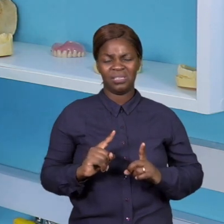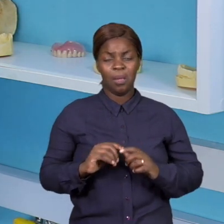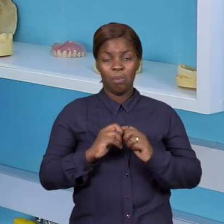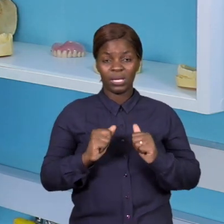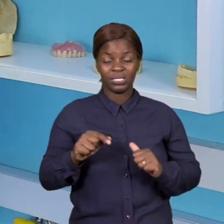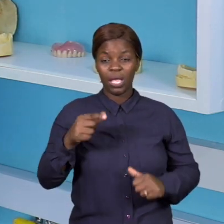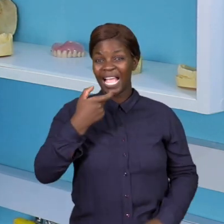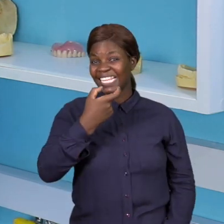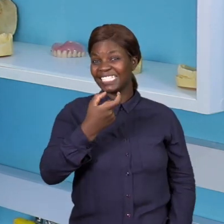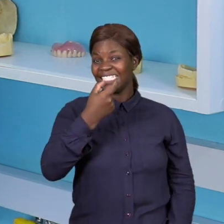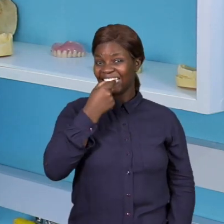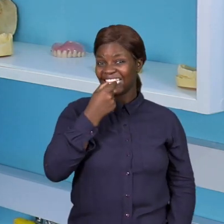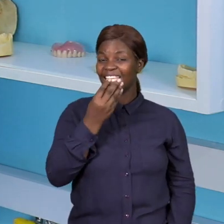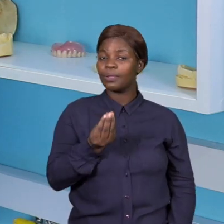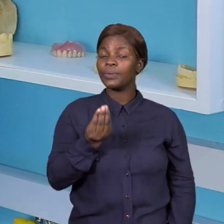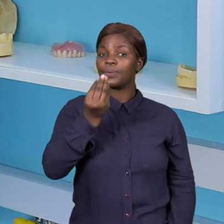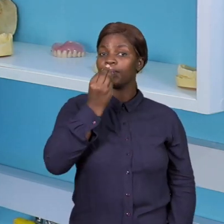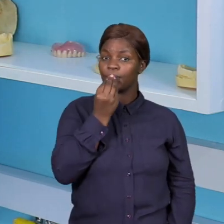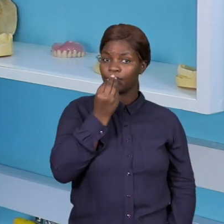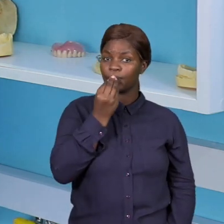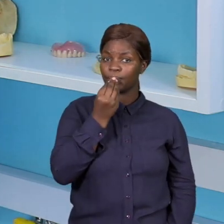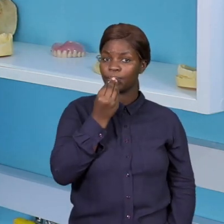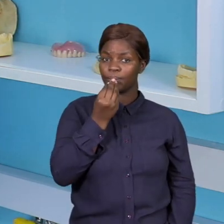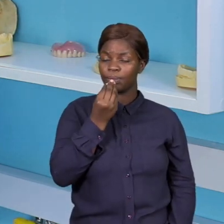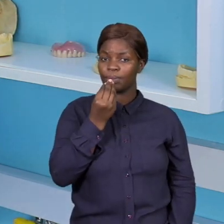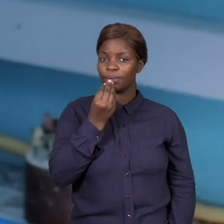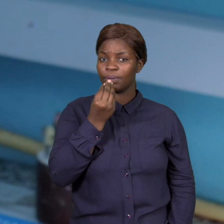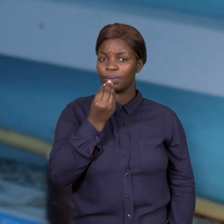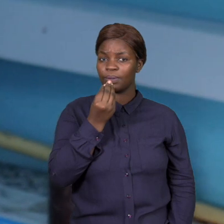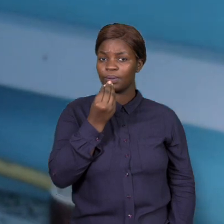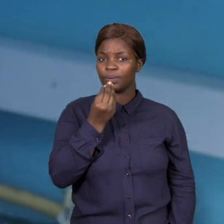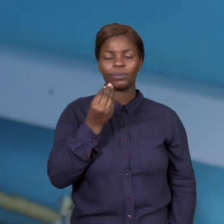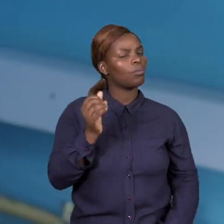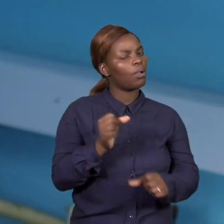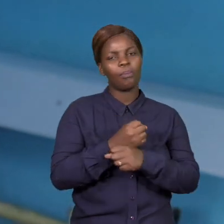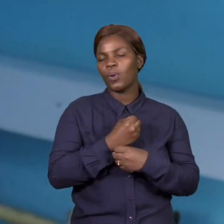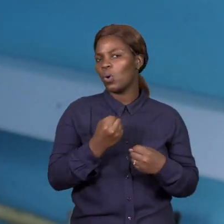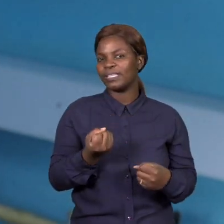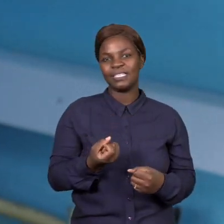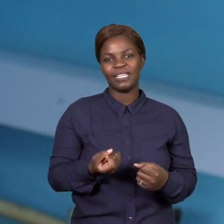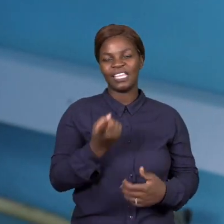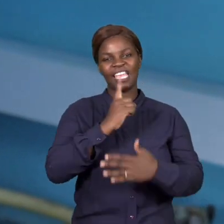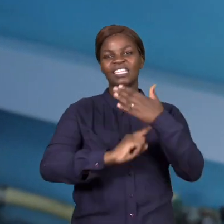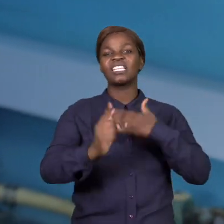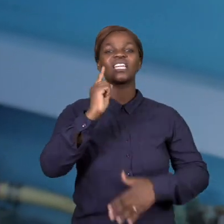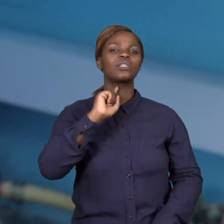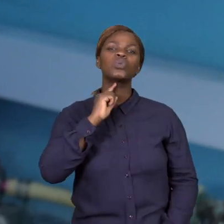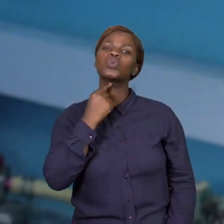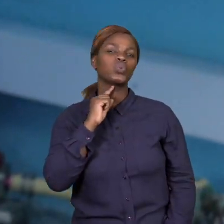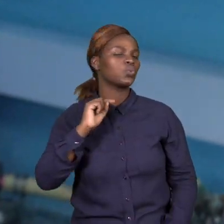interna, temos uma placa aqui, toda a sua zona interna é porosa, criando